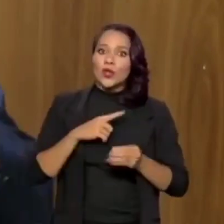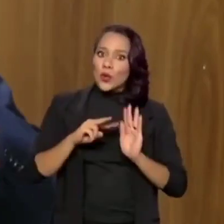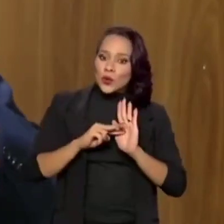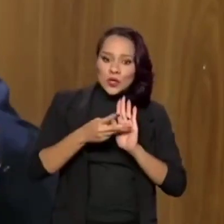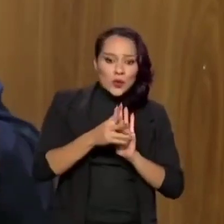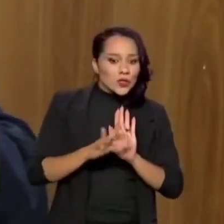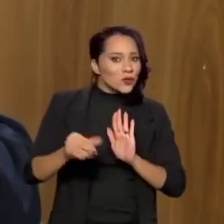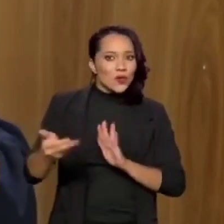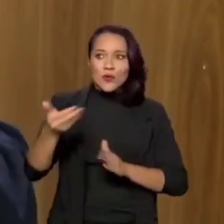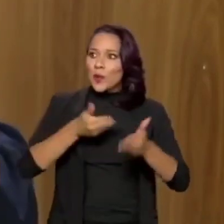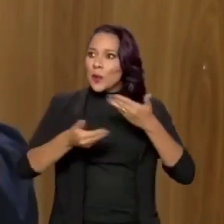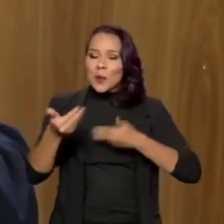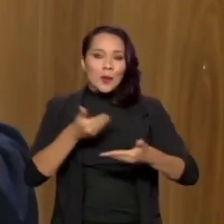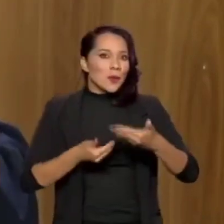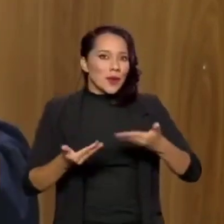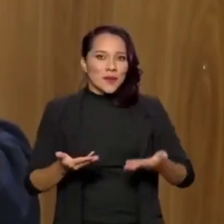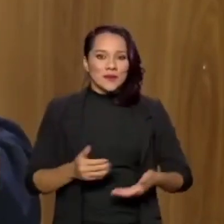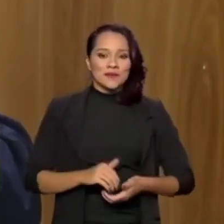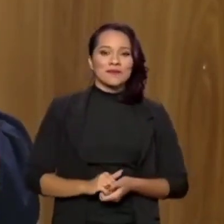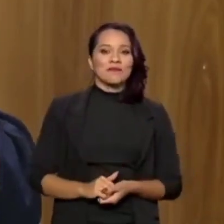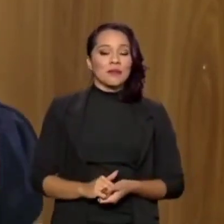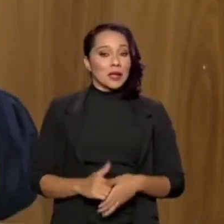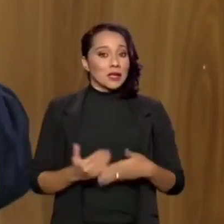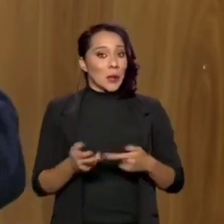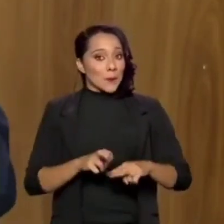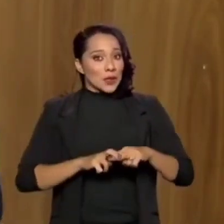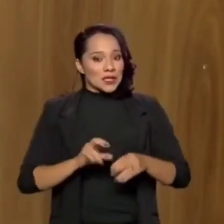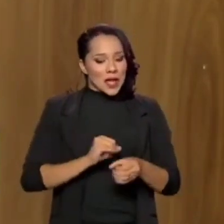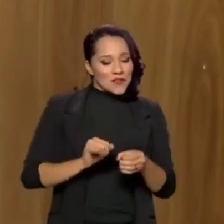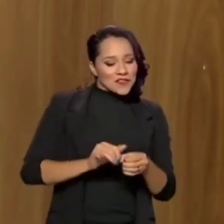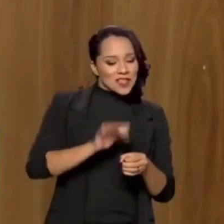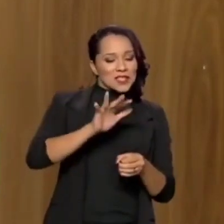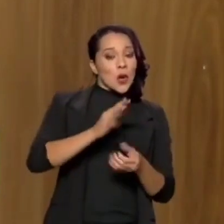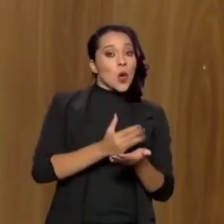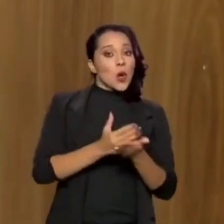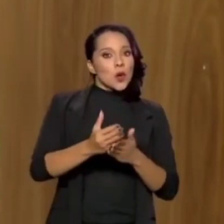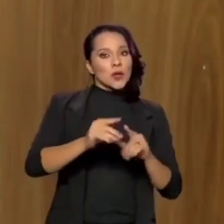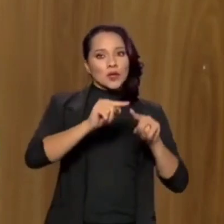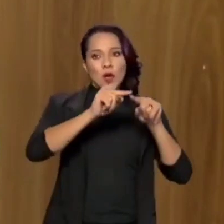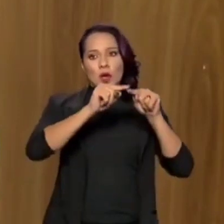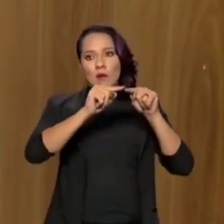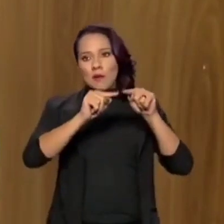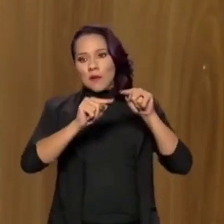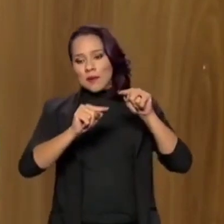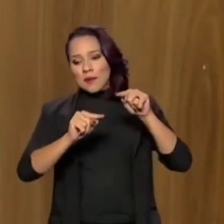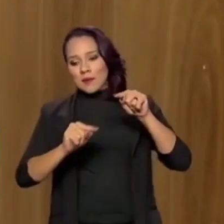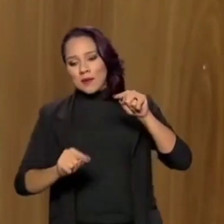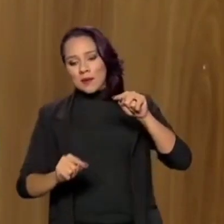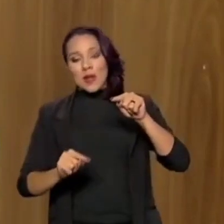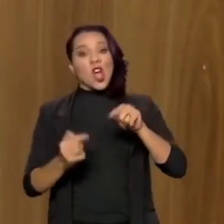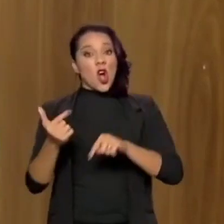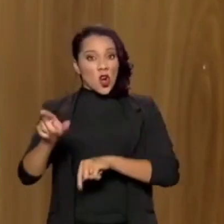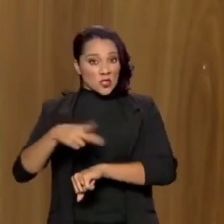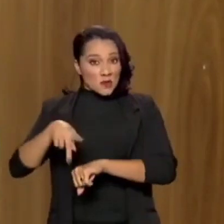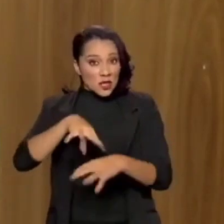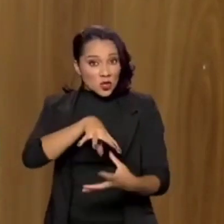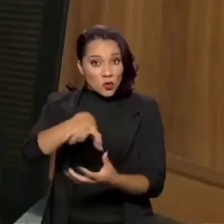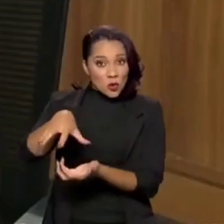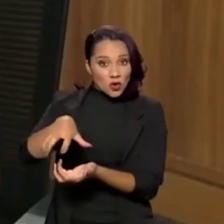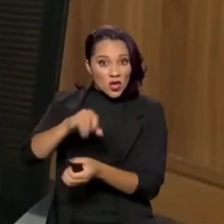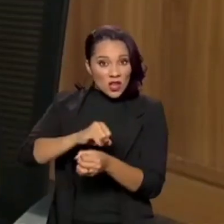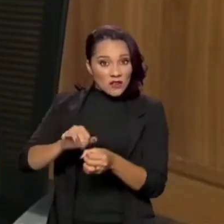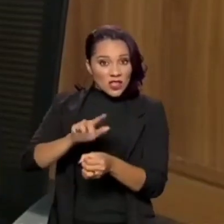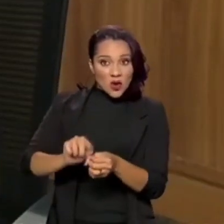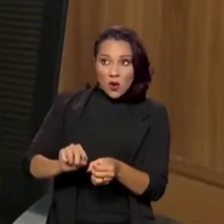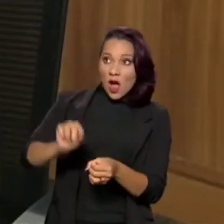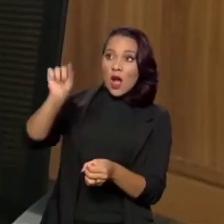tudo vindo aí pelo caminho. E por isso que a inflação já começou a descer, enquanto está subindo em todos os países do mundo. Ministro,